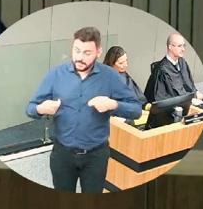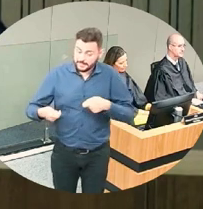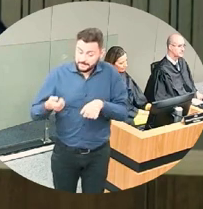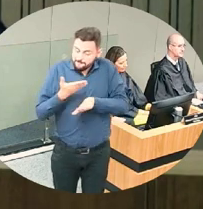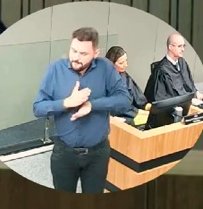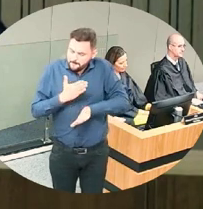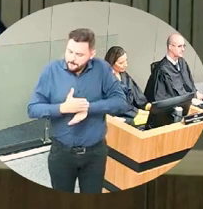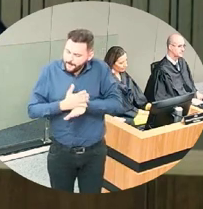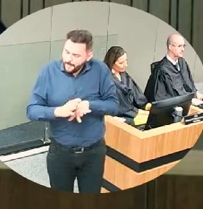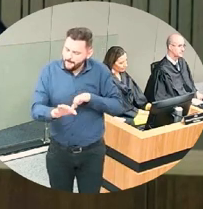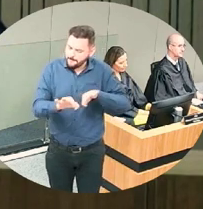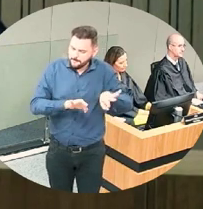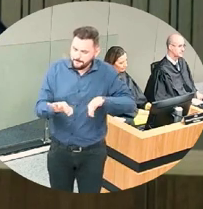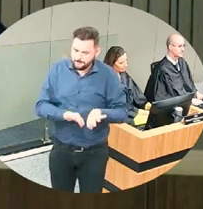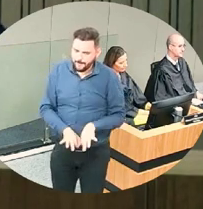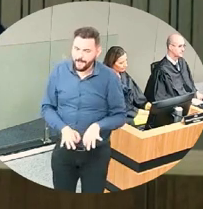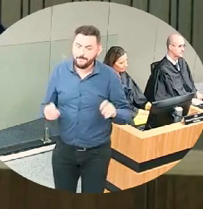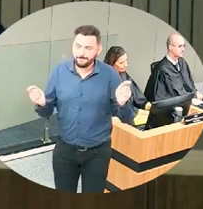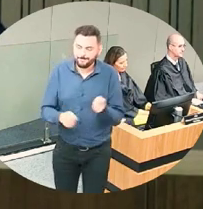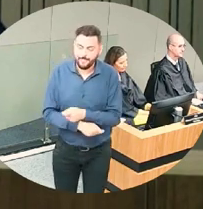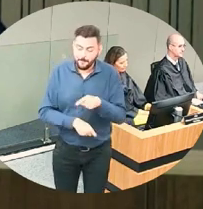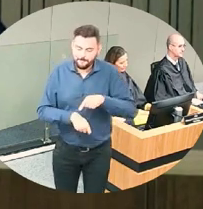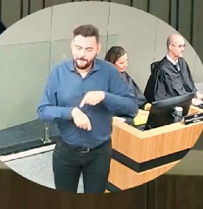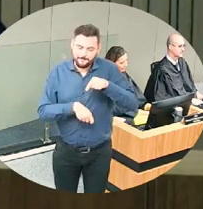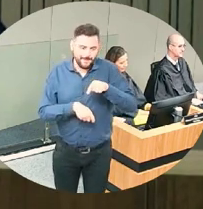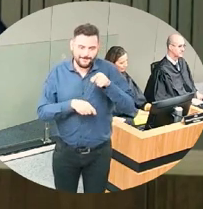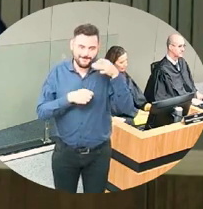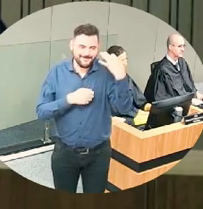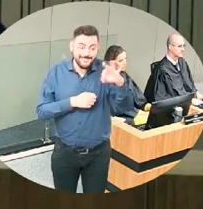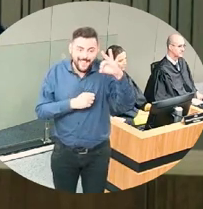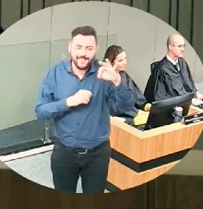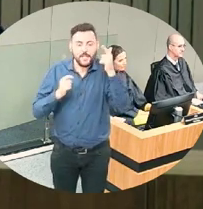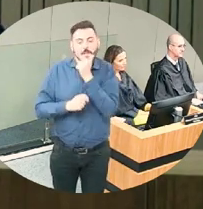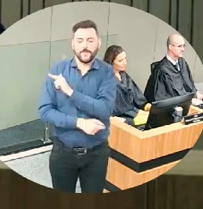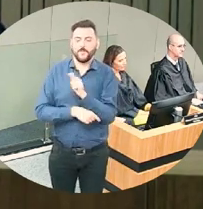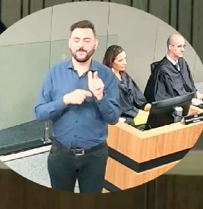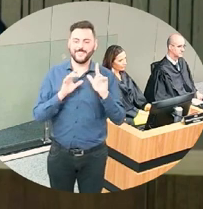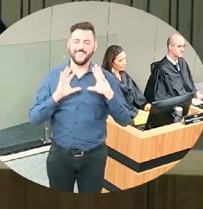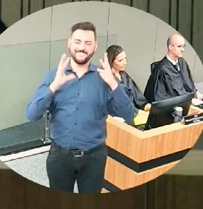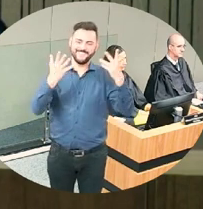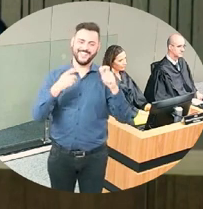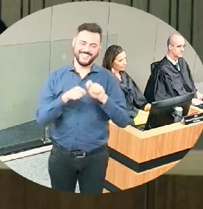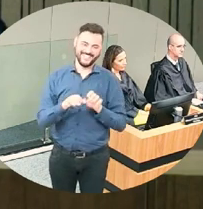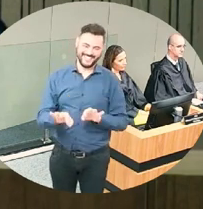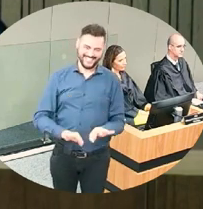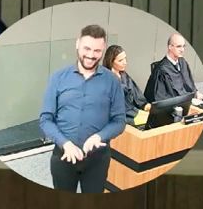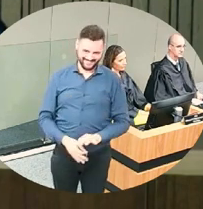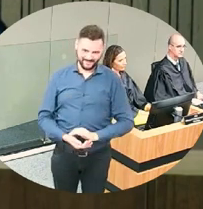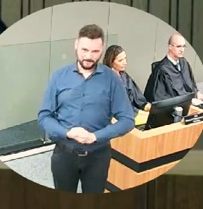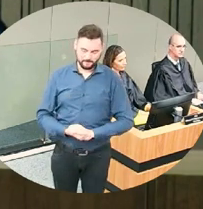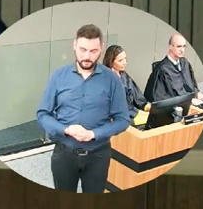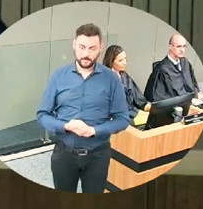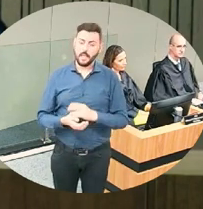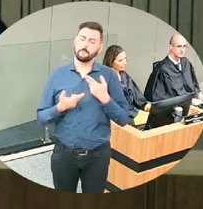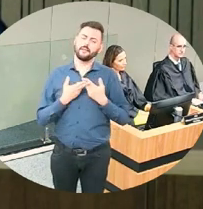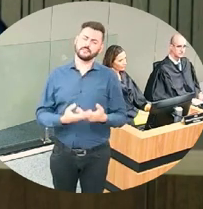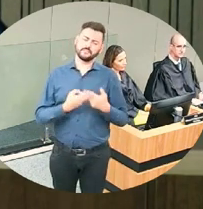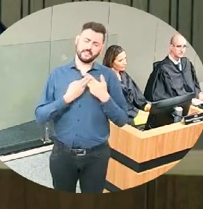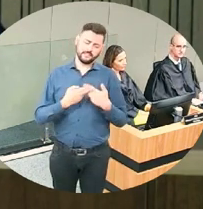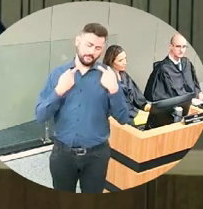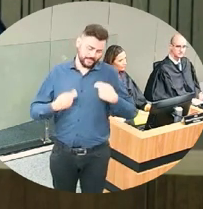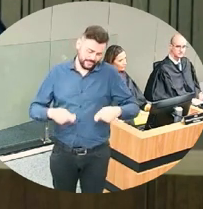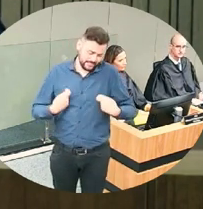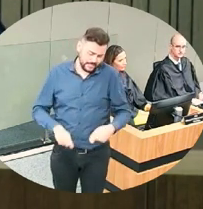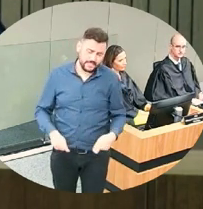preparar se preparar e buscar o melhor momento para agir a paciência a prudência são virtudes mas não